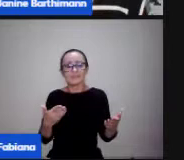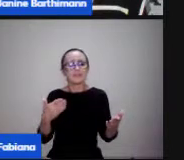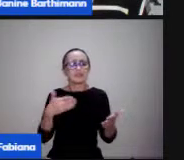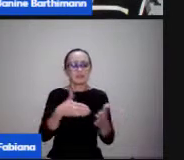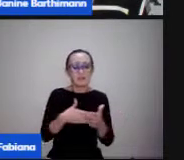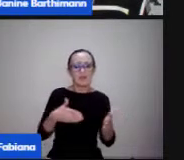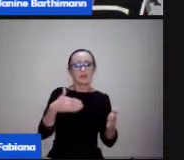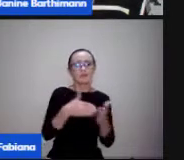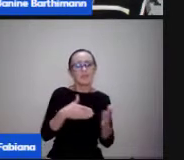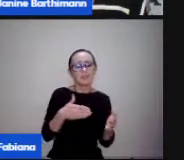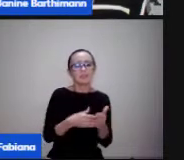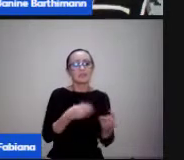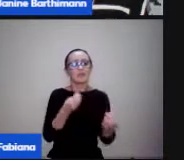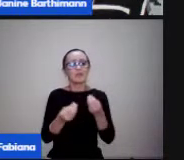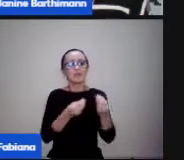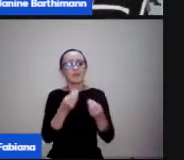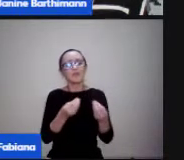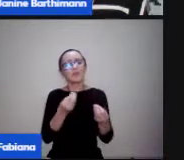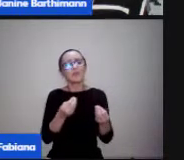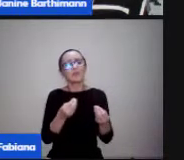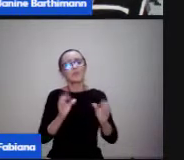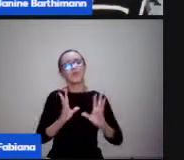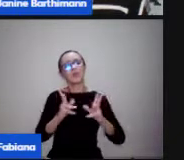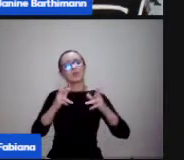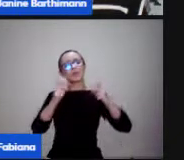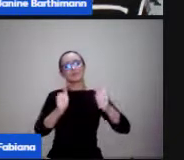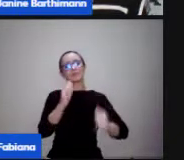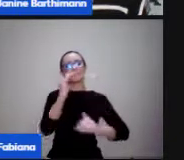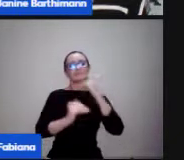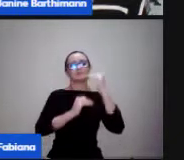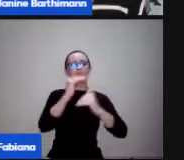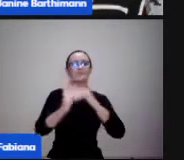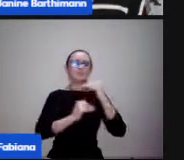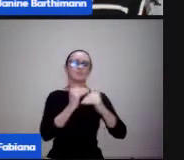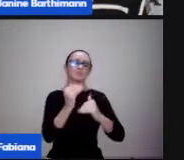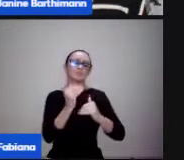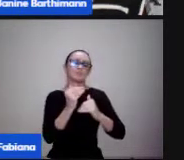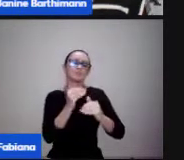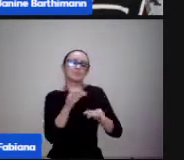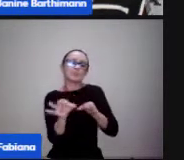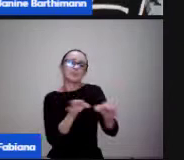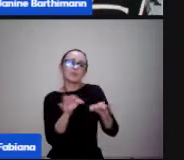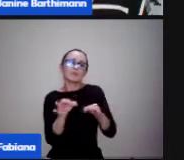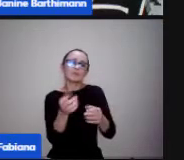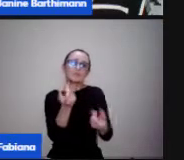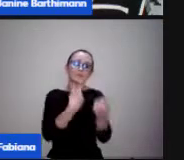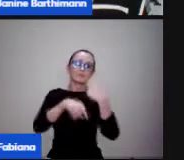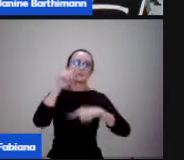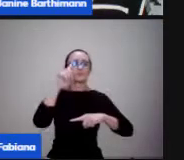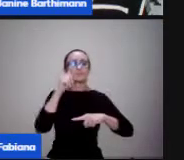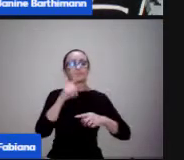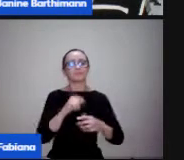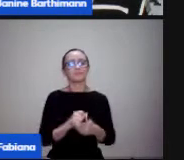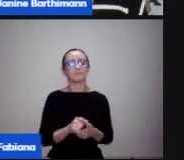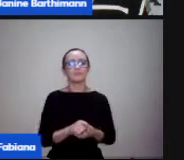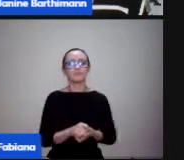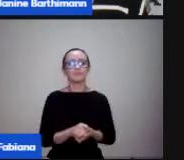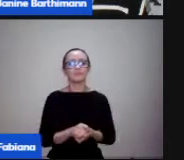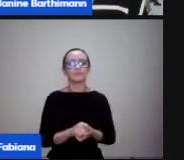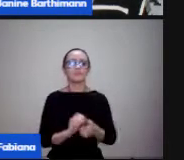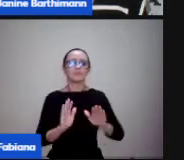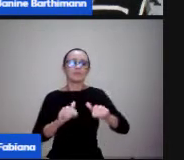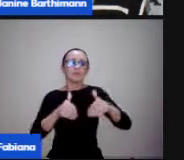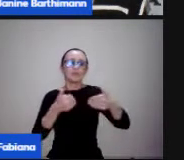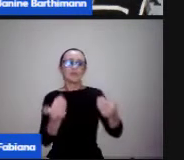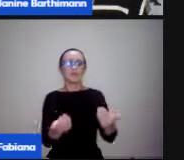seu potencial e se mobilizem de verdade para evoluir sempre mais. Então, a gente falou